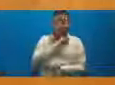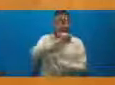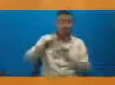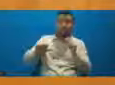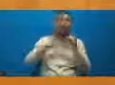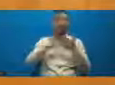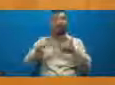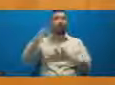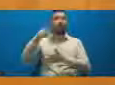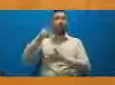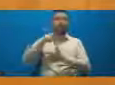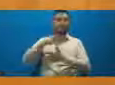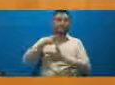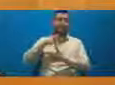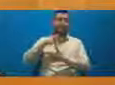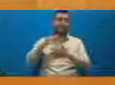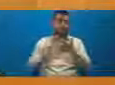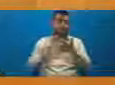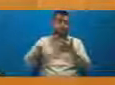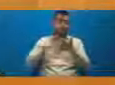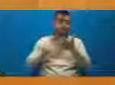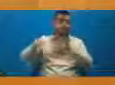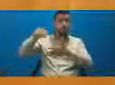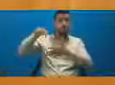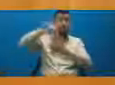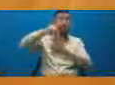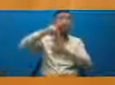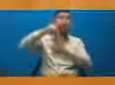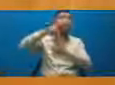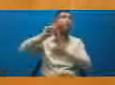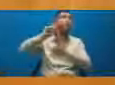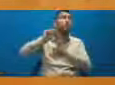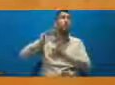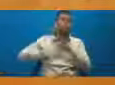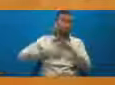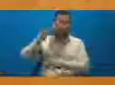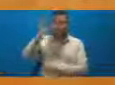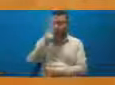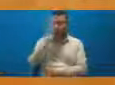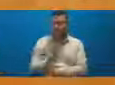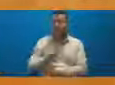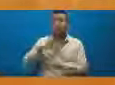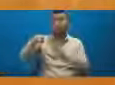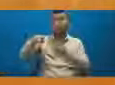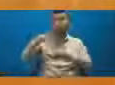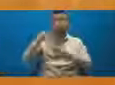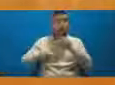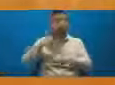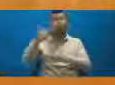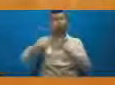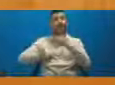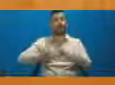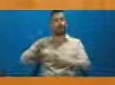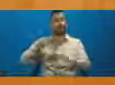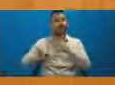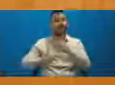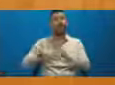e colocar em primeiro lugar o povo brasileiro o povo trabalhador as classes médias